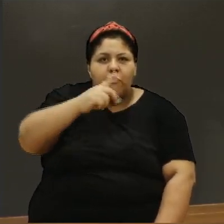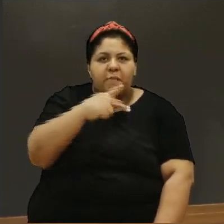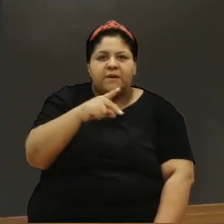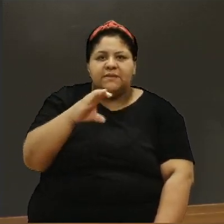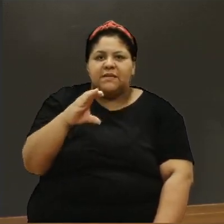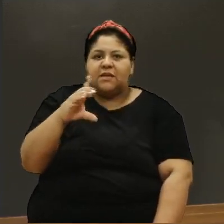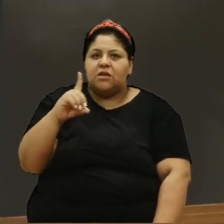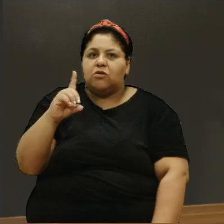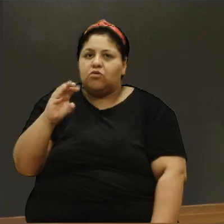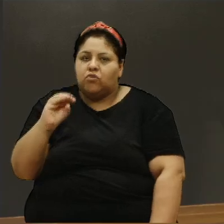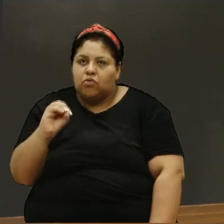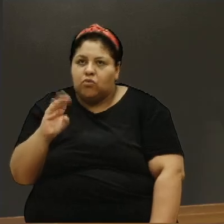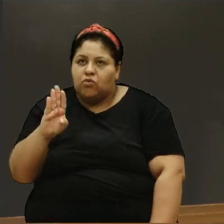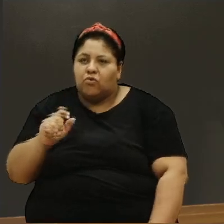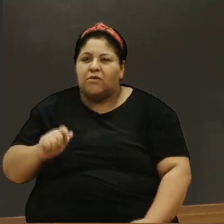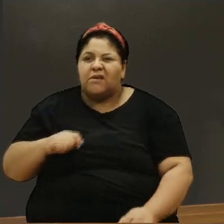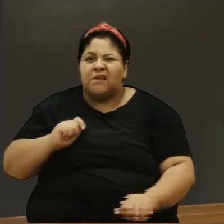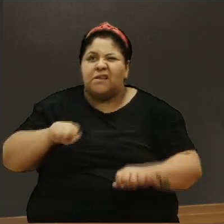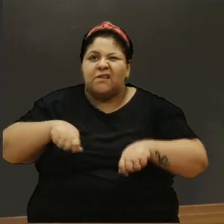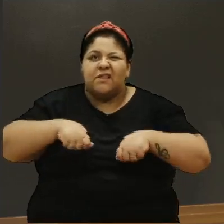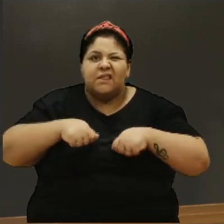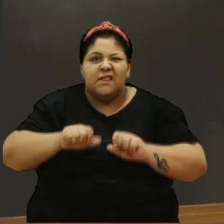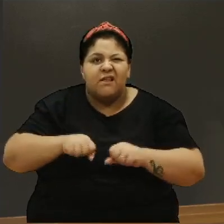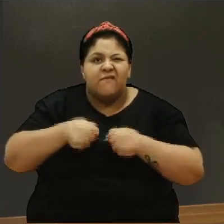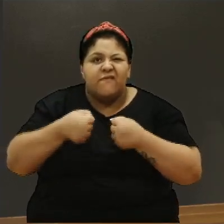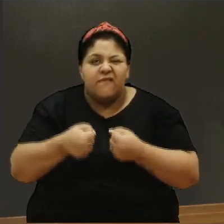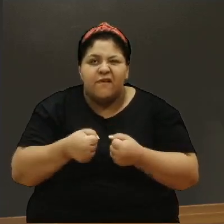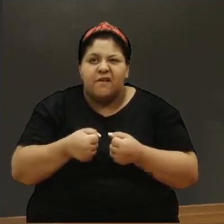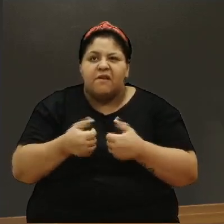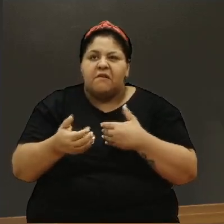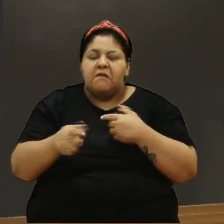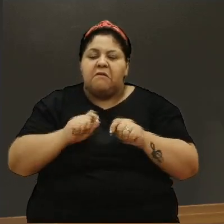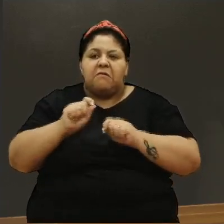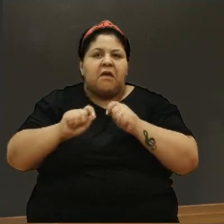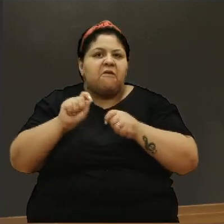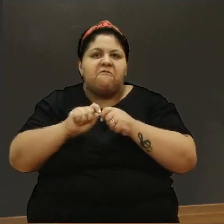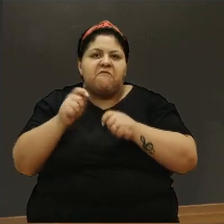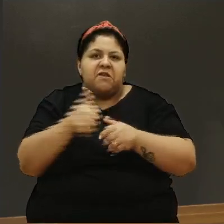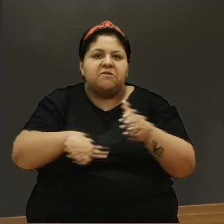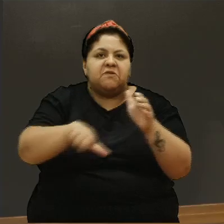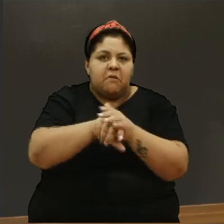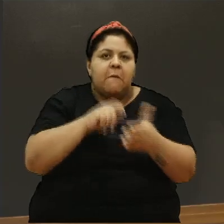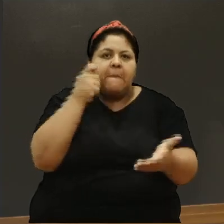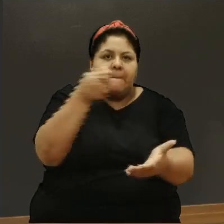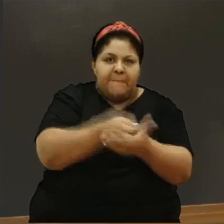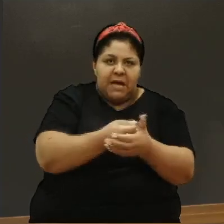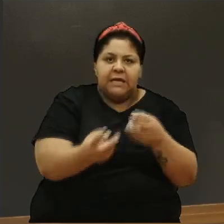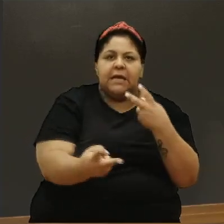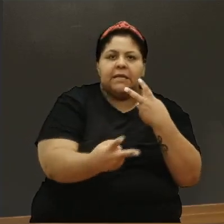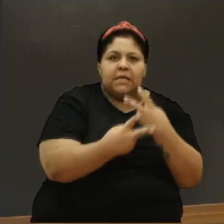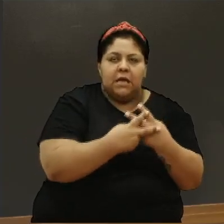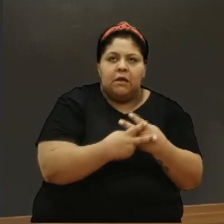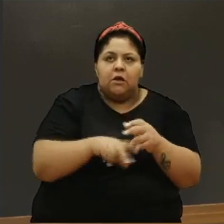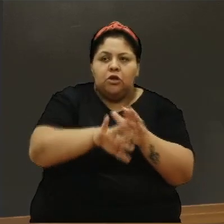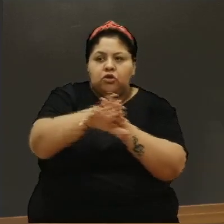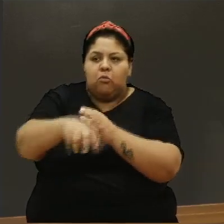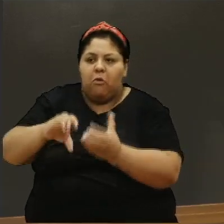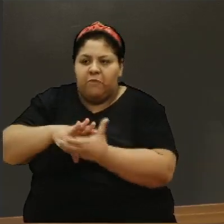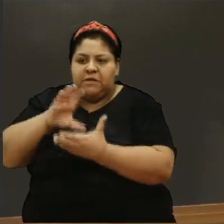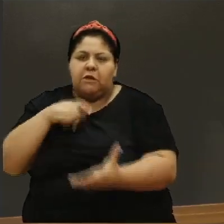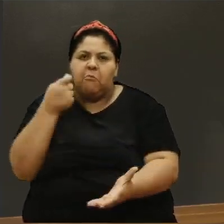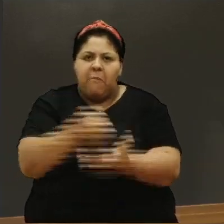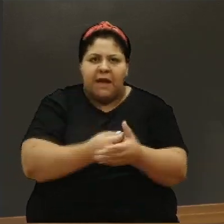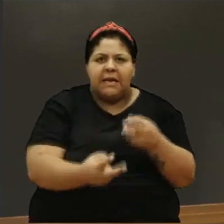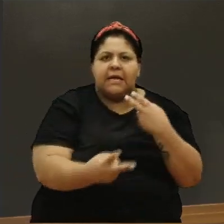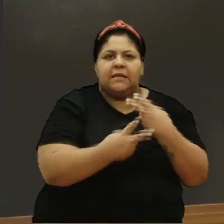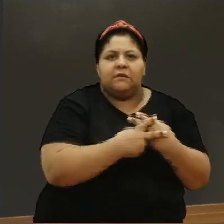PCdoB, defendemos que quem cometeu qualquer tipo de crime pague na cadeia. Se alguém roubou um aposentado, que pague na cadeia. Eu não sou aqui